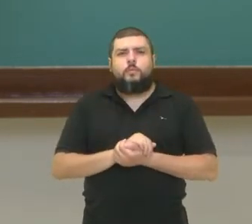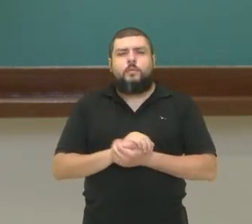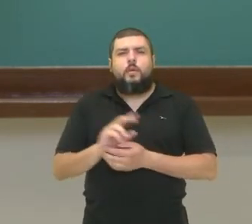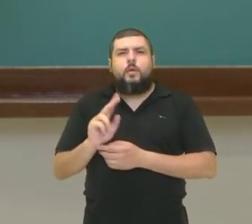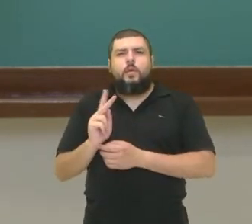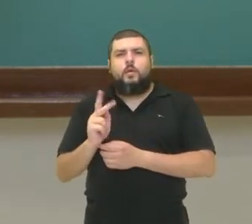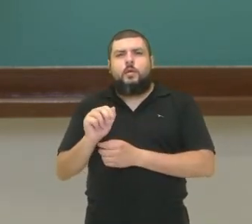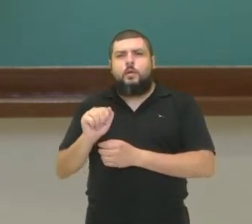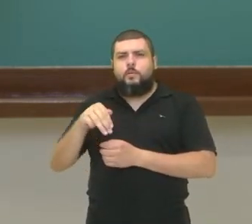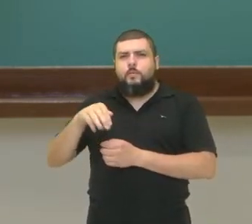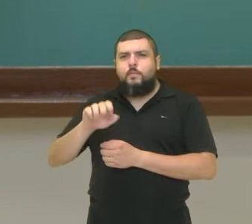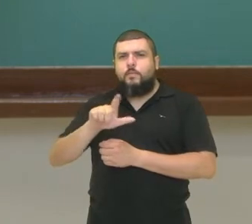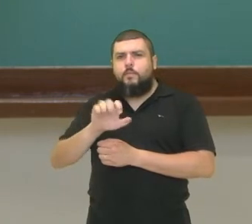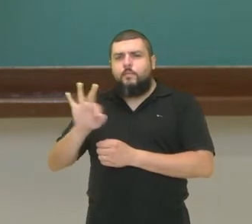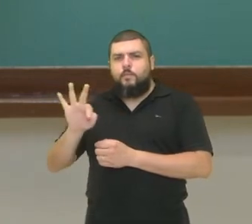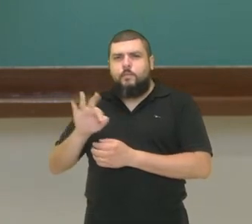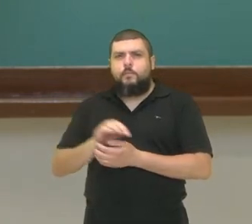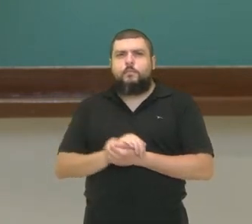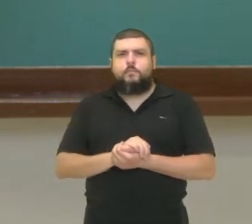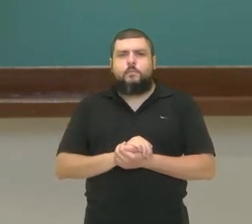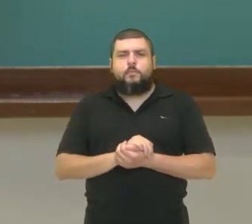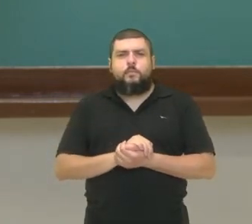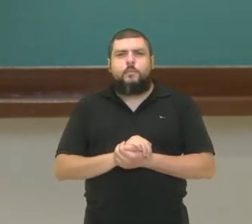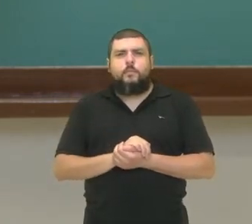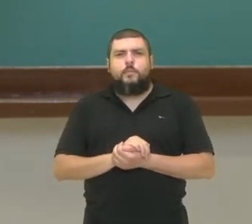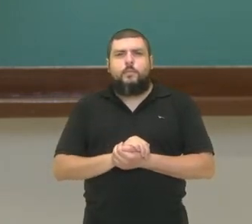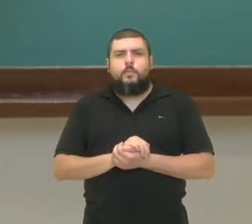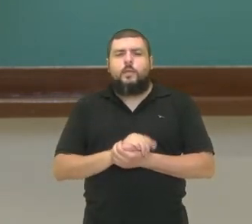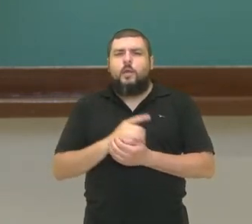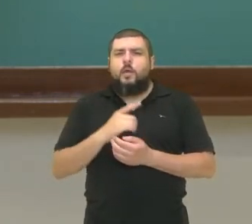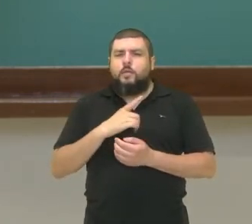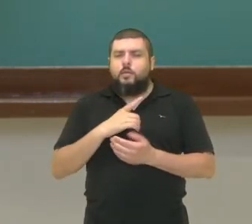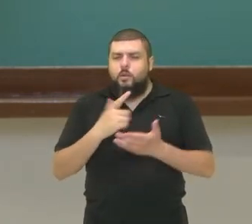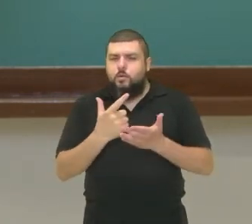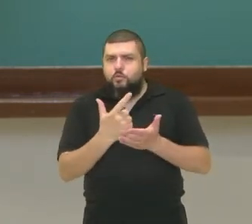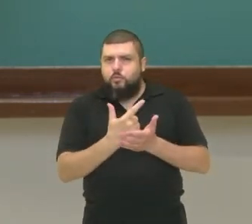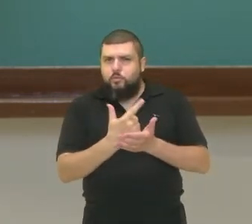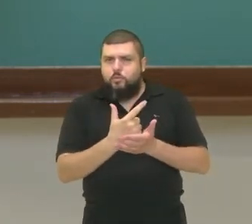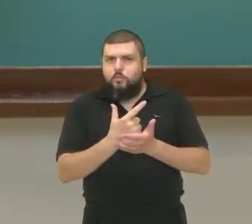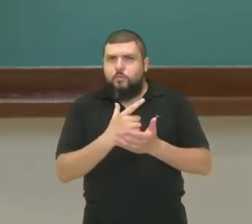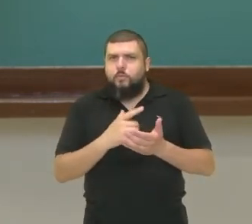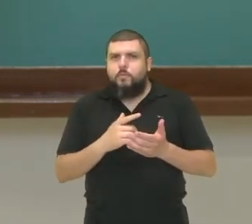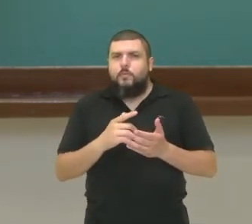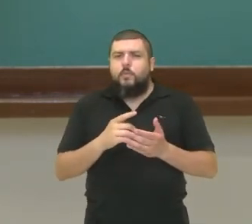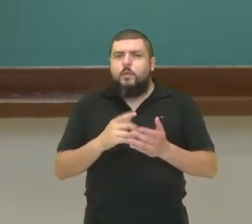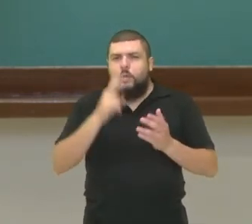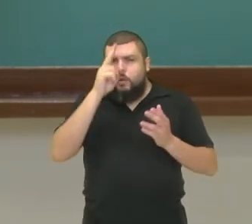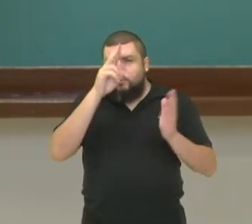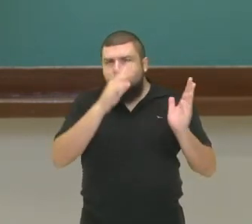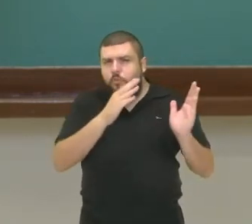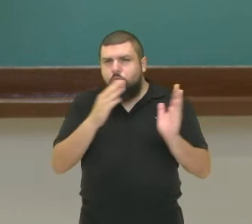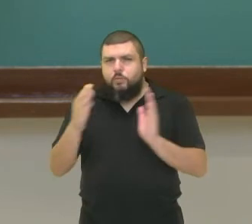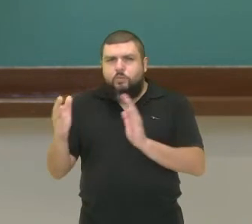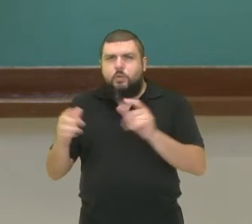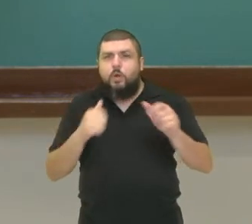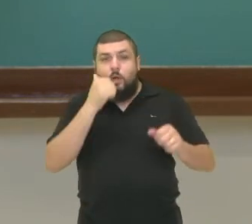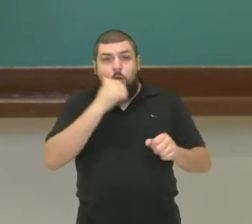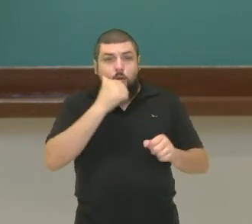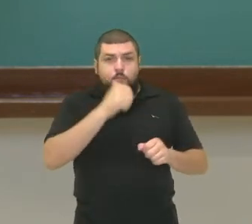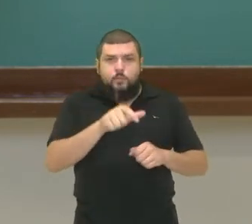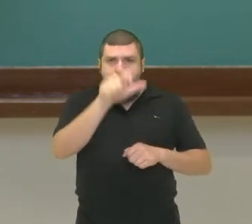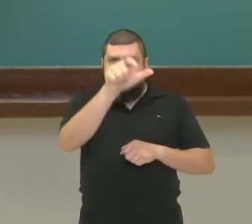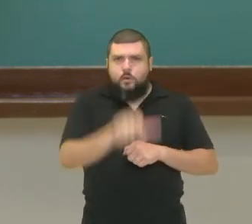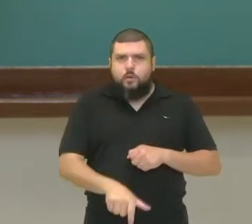você tem uma cena na qual Ofélia, que é uma das personagens, ela está cantando no rio e em determinado momento ela vai acabar